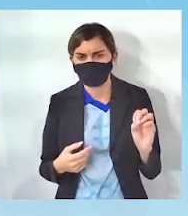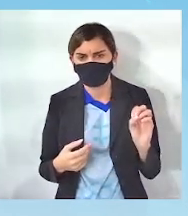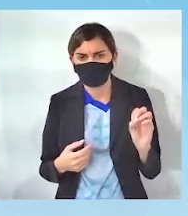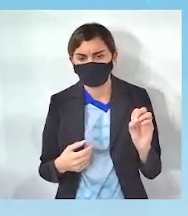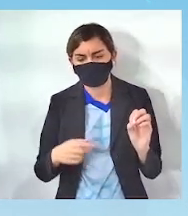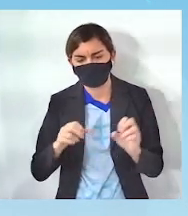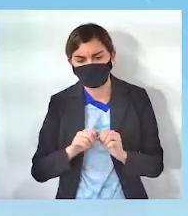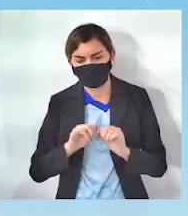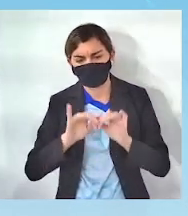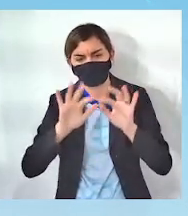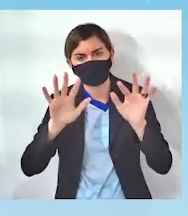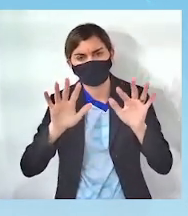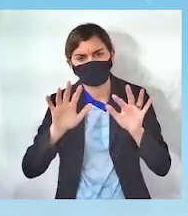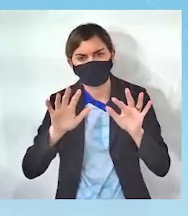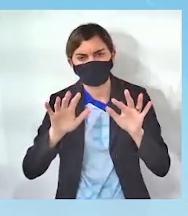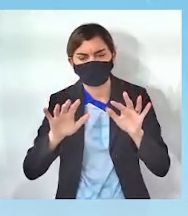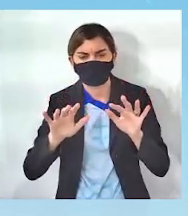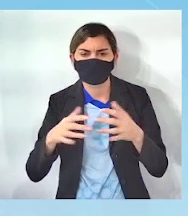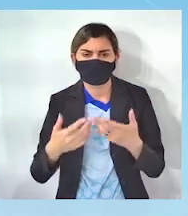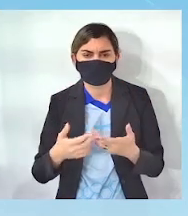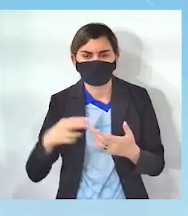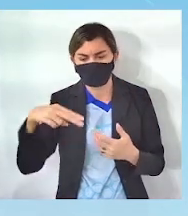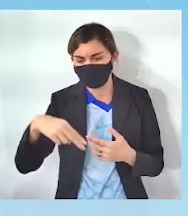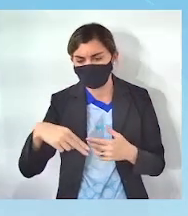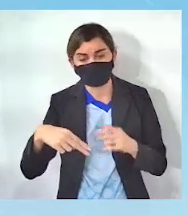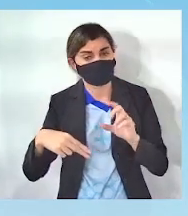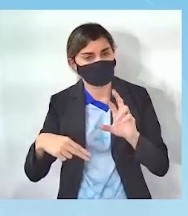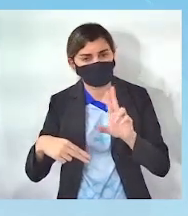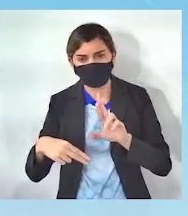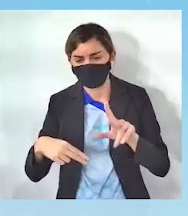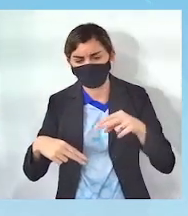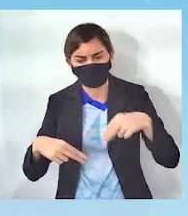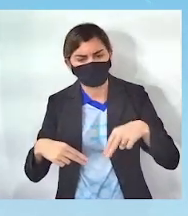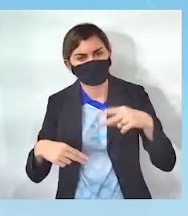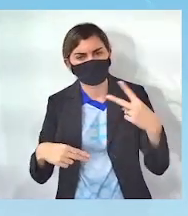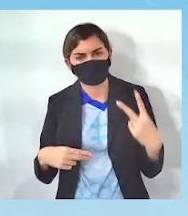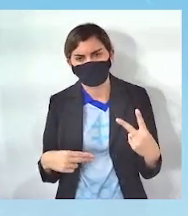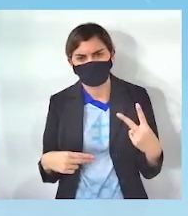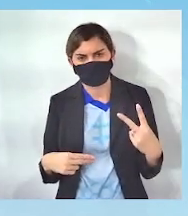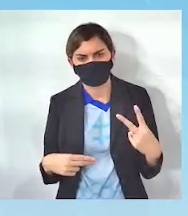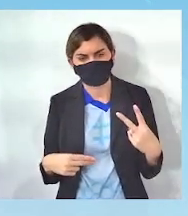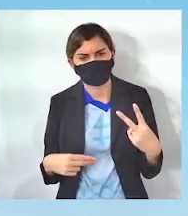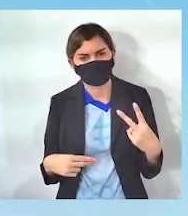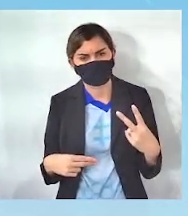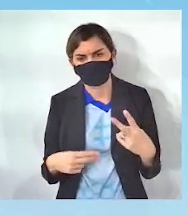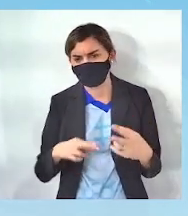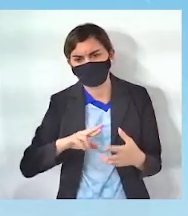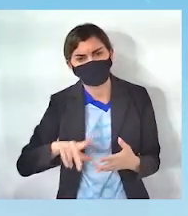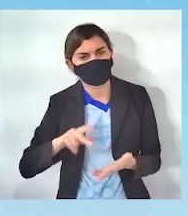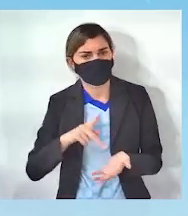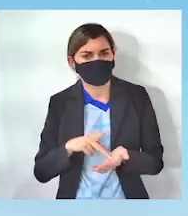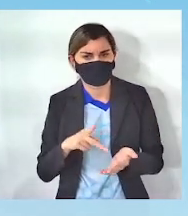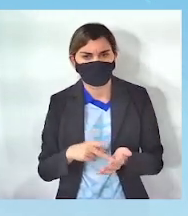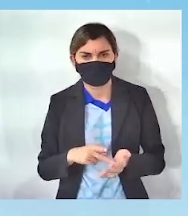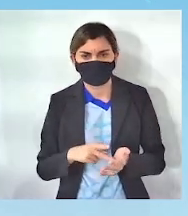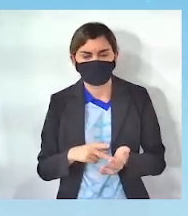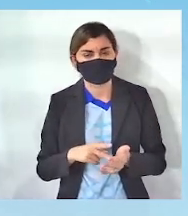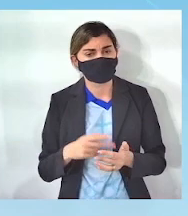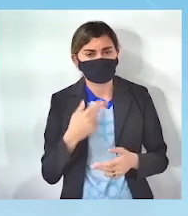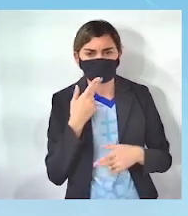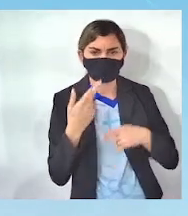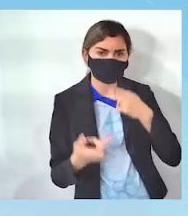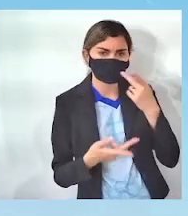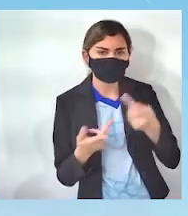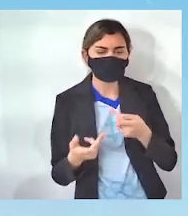O gás nitrogênio deveria ser apenas N e não N2. Então, a gente sabe que isso não é verdade. Então, quando ele diz,